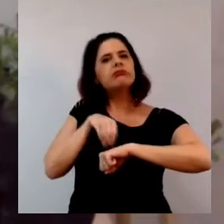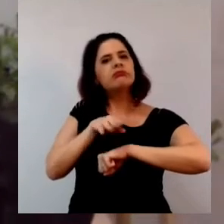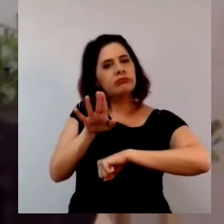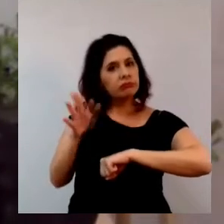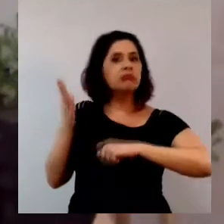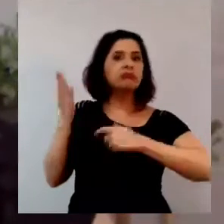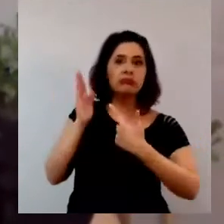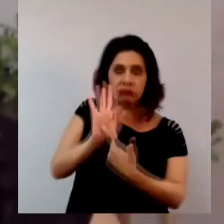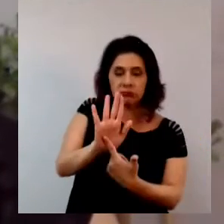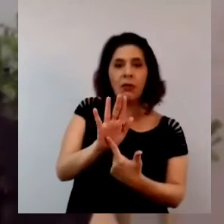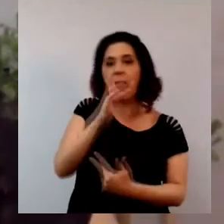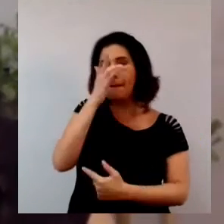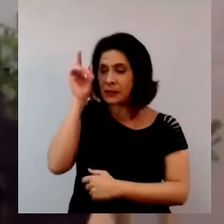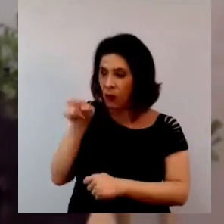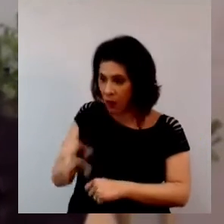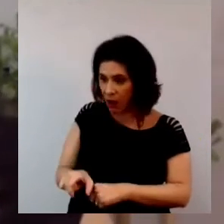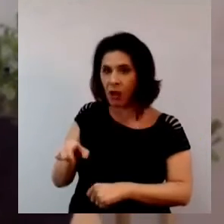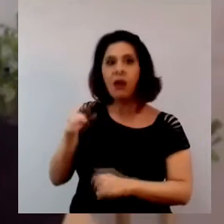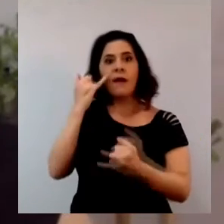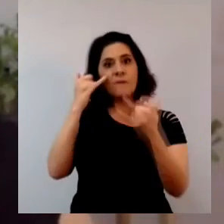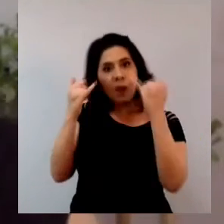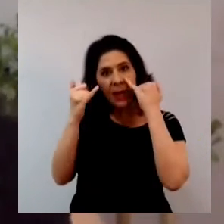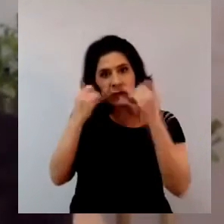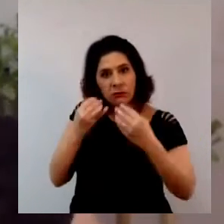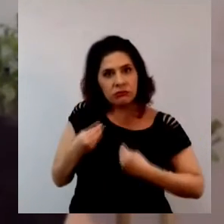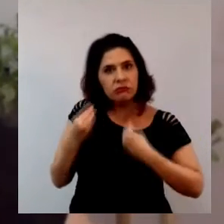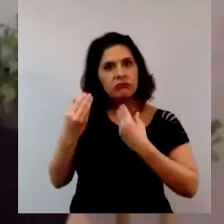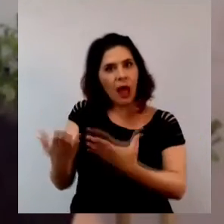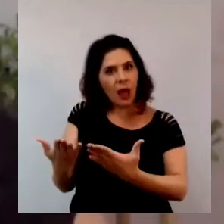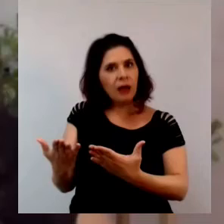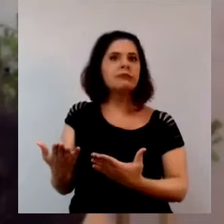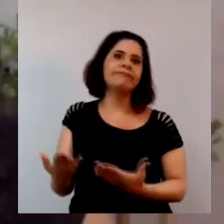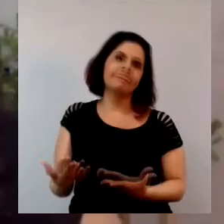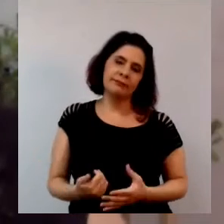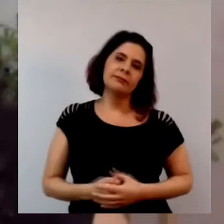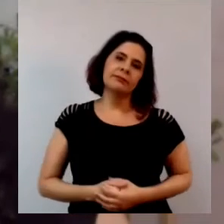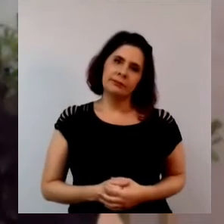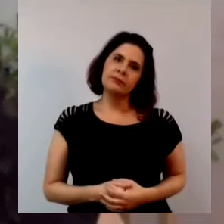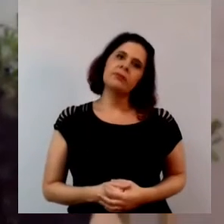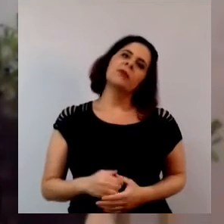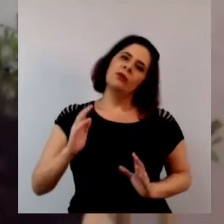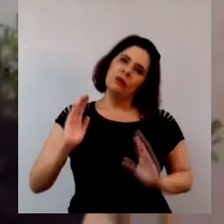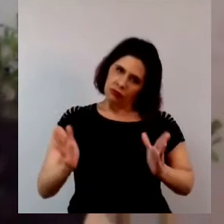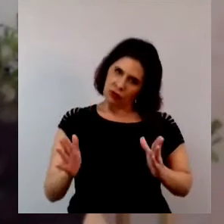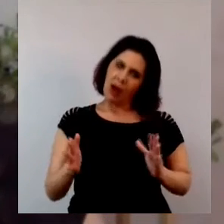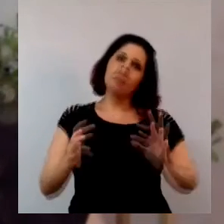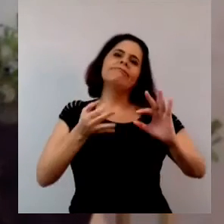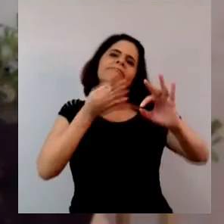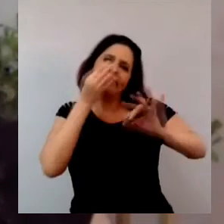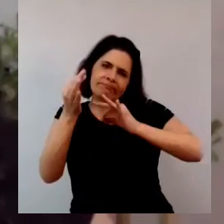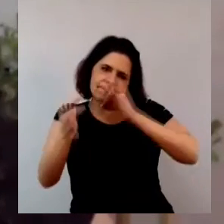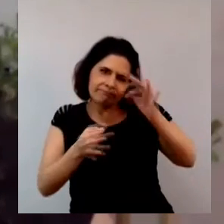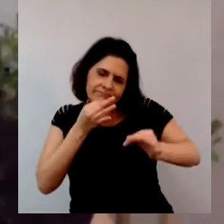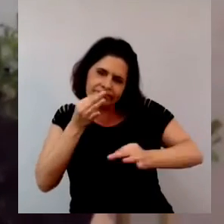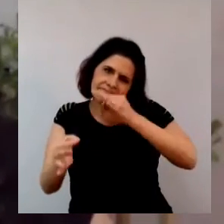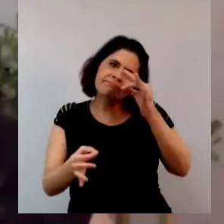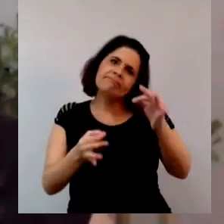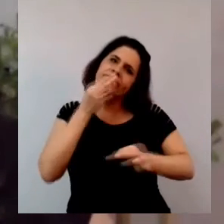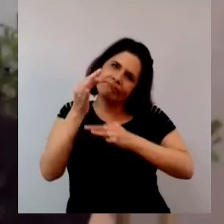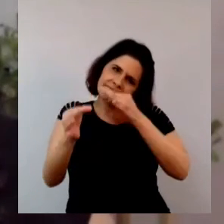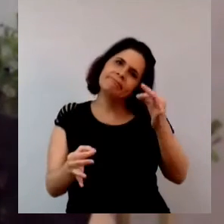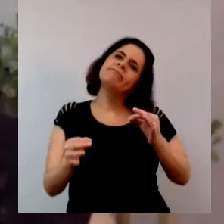informação, que é, inclusive, o que a gente tem comentado aqui, que a gente tem tematizado aqui na live.